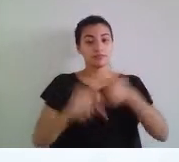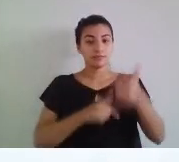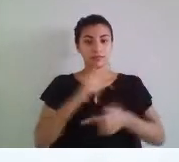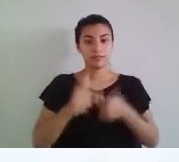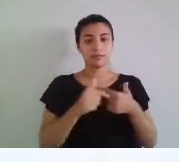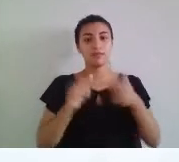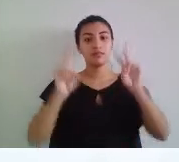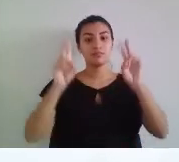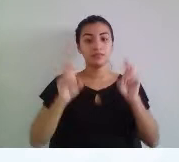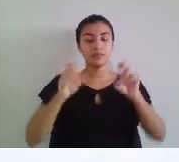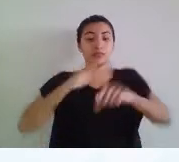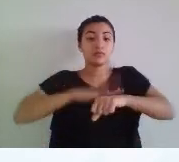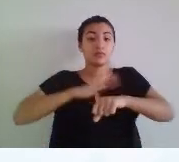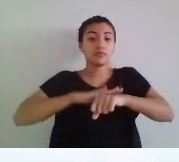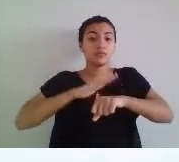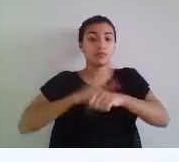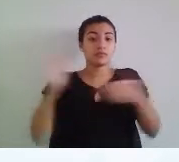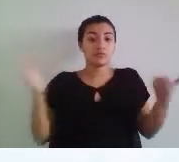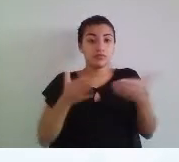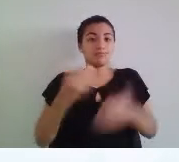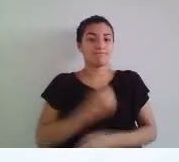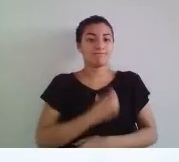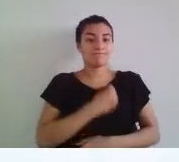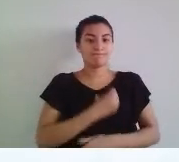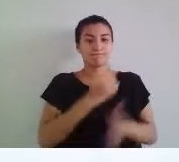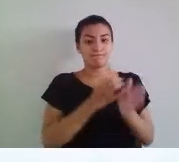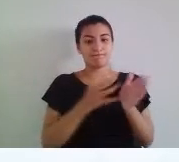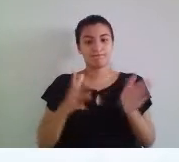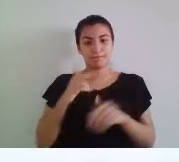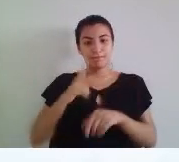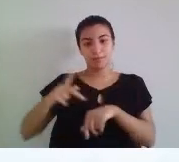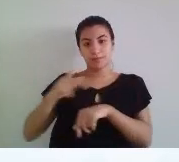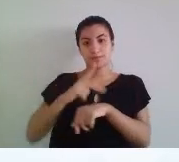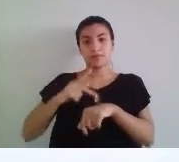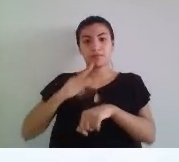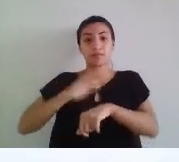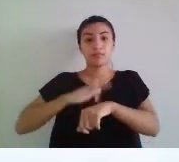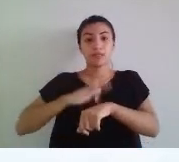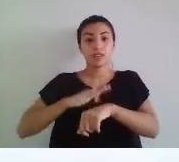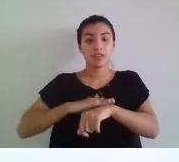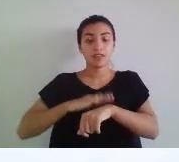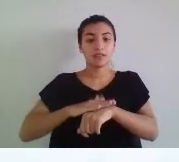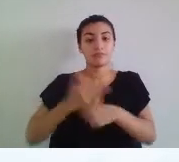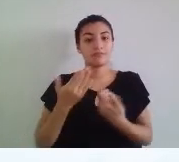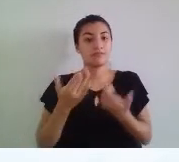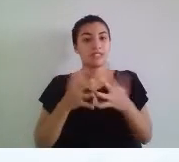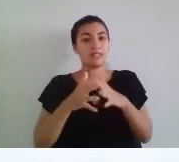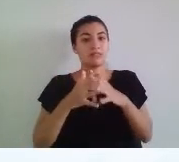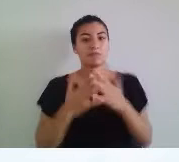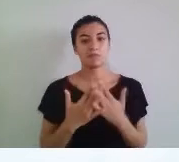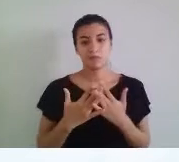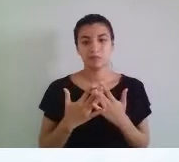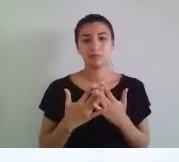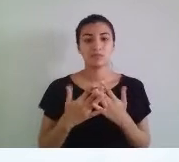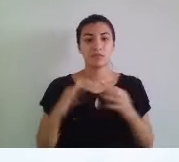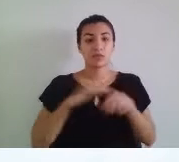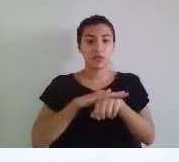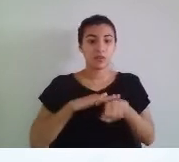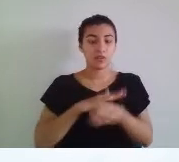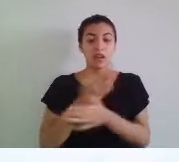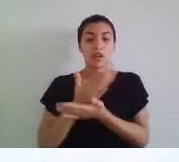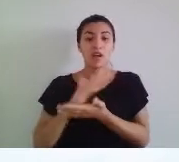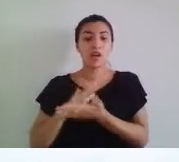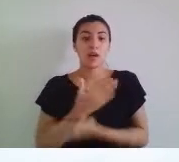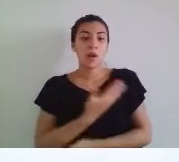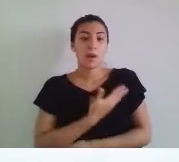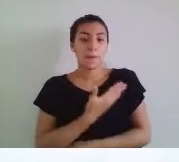o momento que atravessamos em nosso país, que é um momento de desmonte. Conversando com alguns colegas,